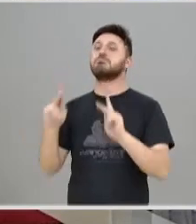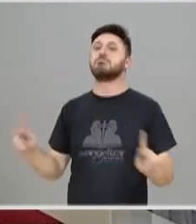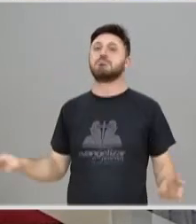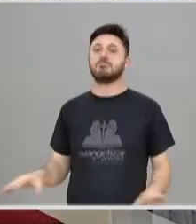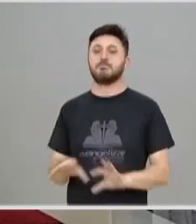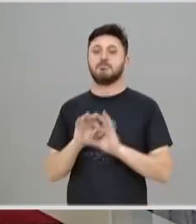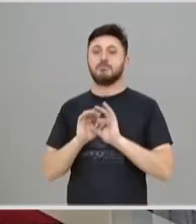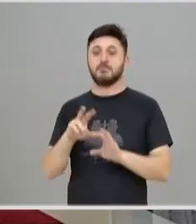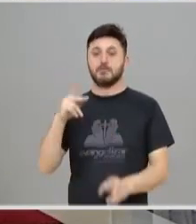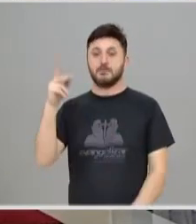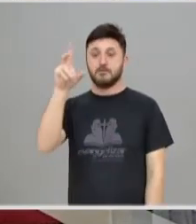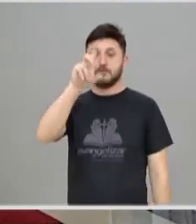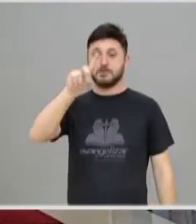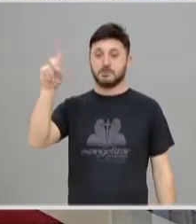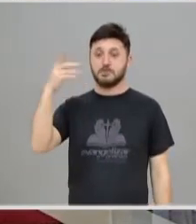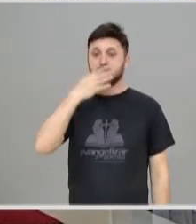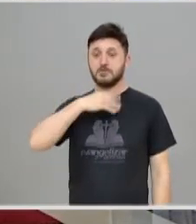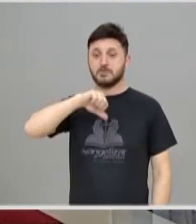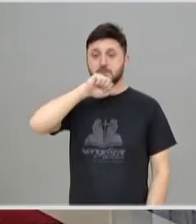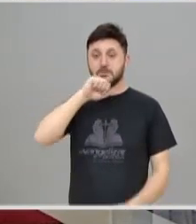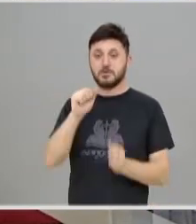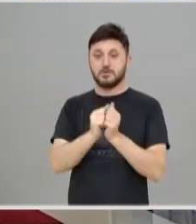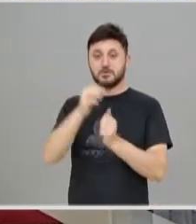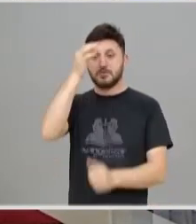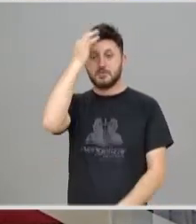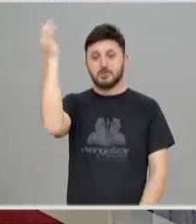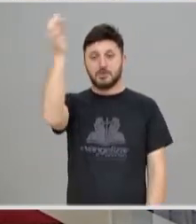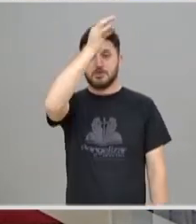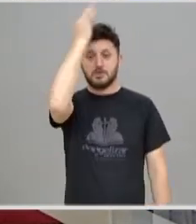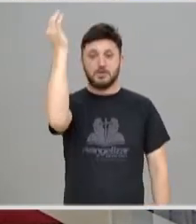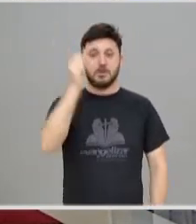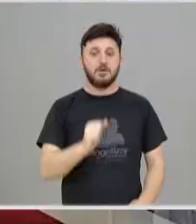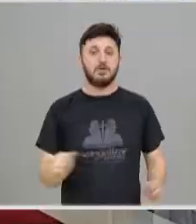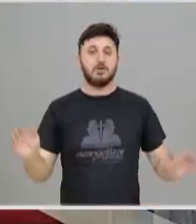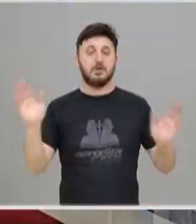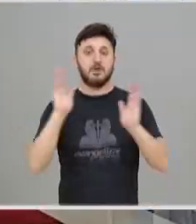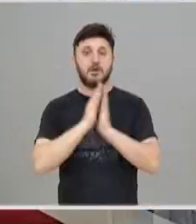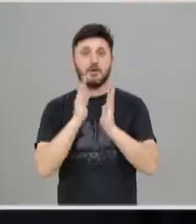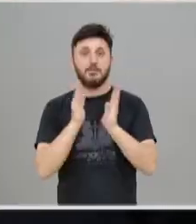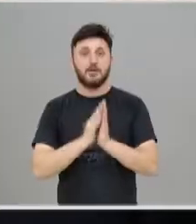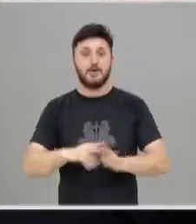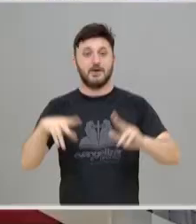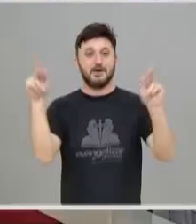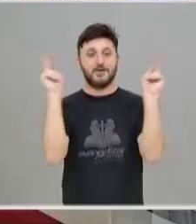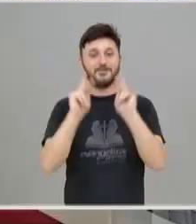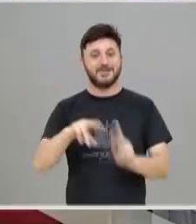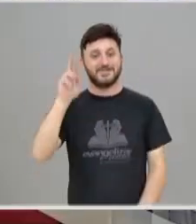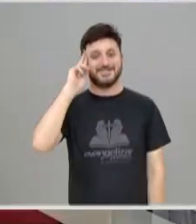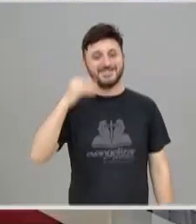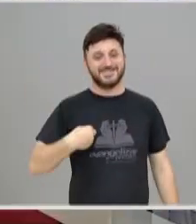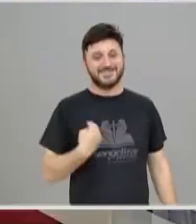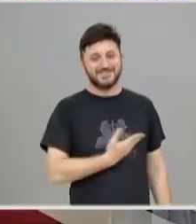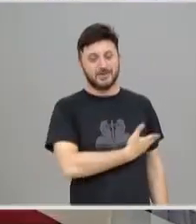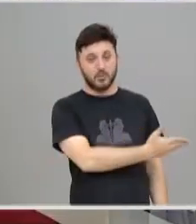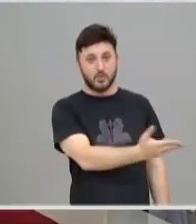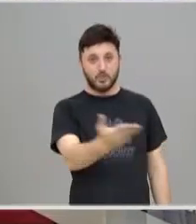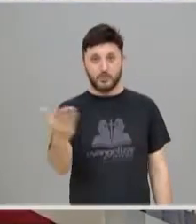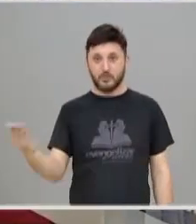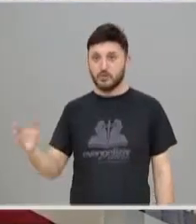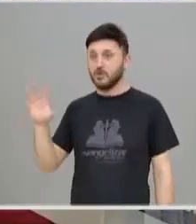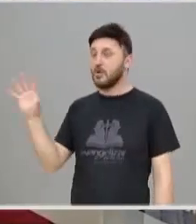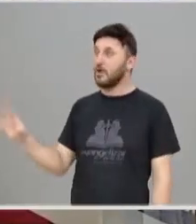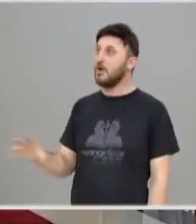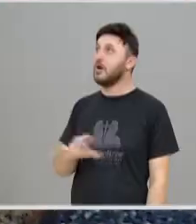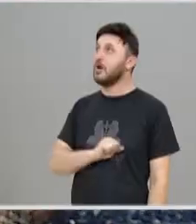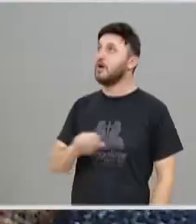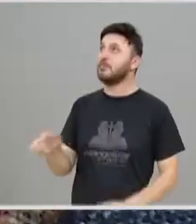desejo a paz e unidade. Vós que sois Deus com o Pai e o Espírito Santo. Amém. Que a paz de Jesus esteja com